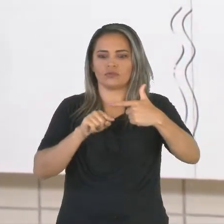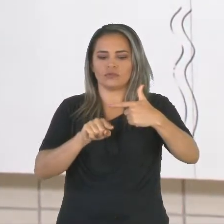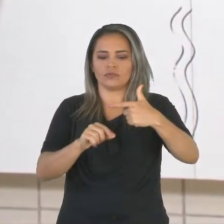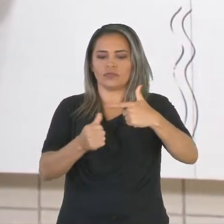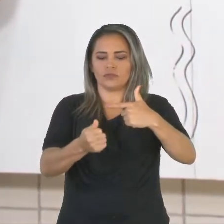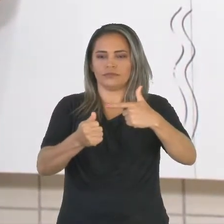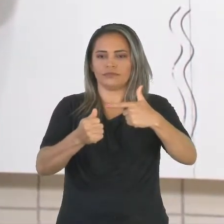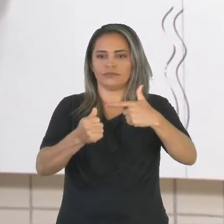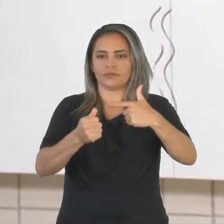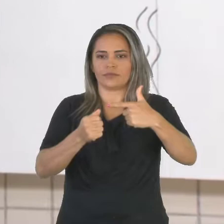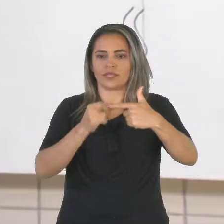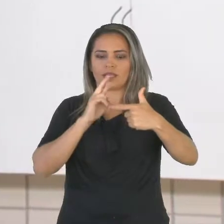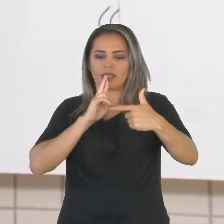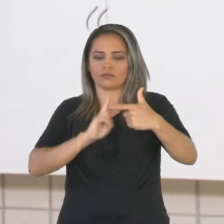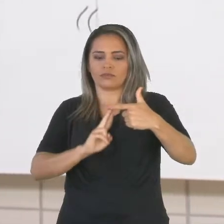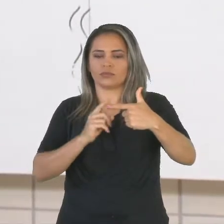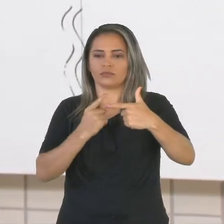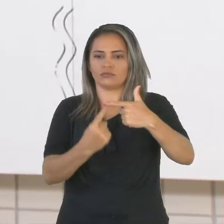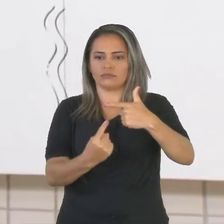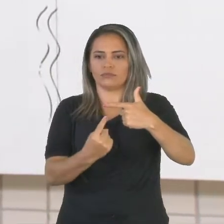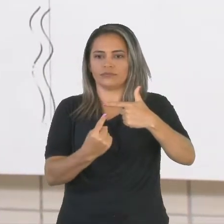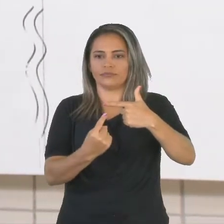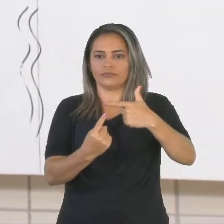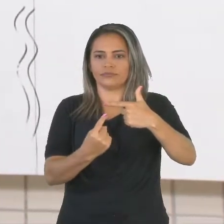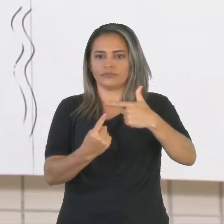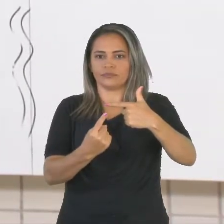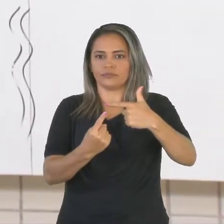aqui nesse exemplo é 1. Bom,